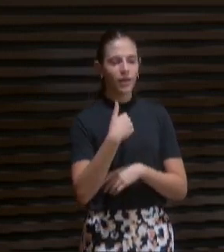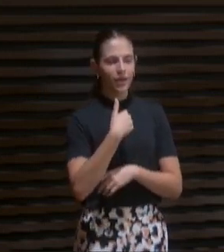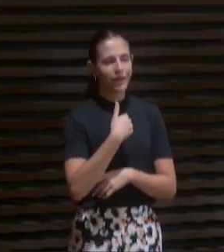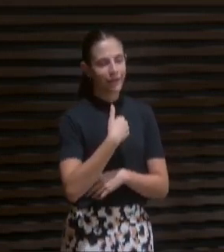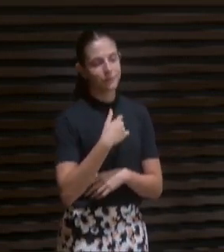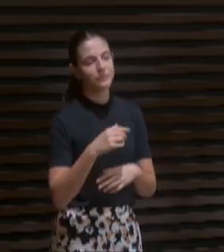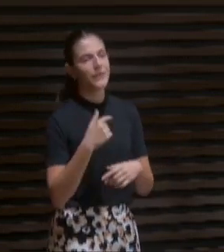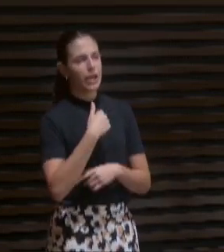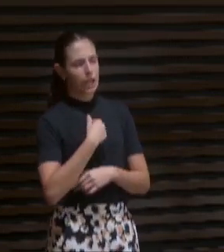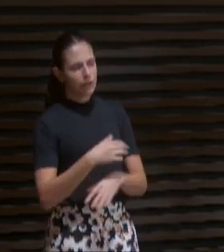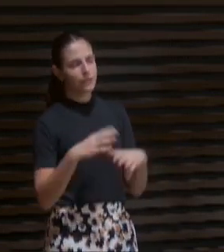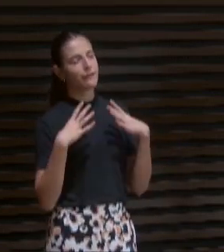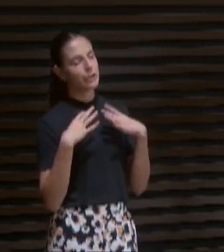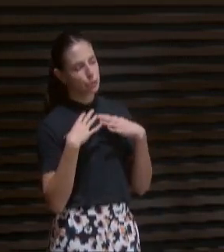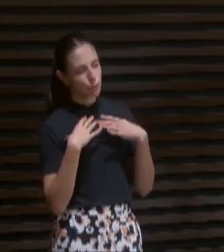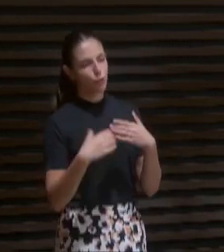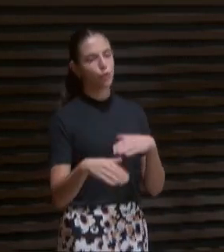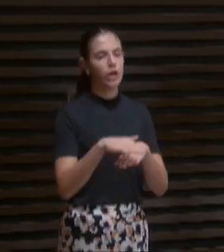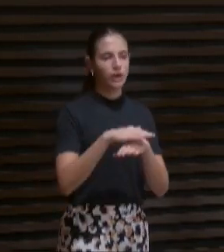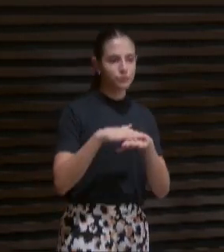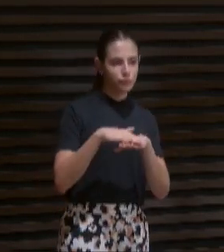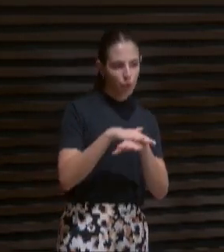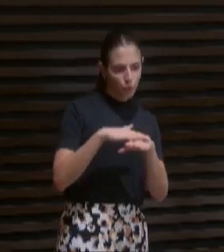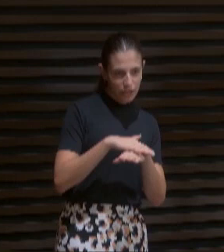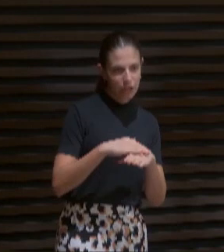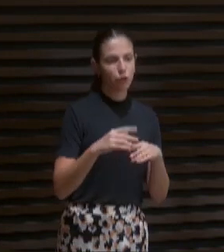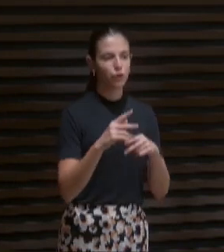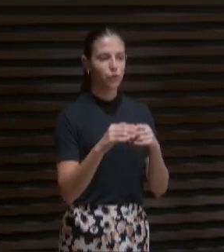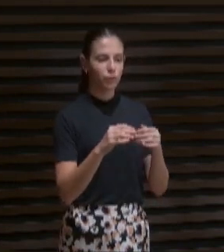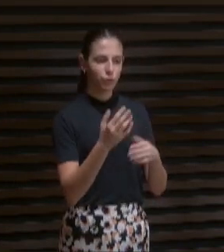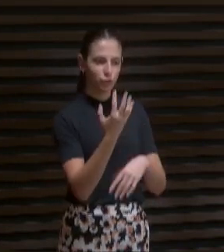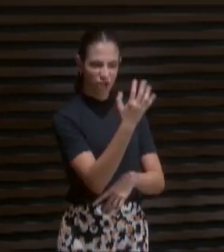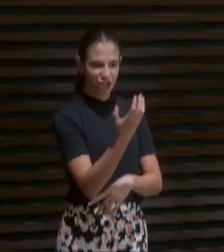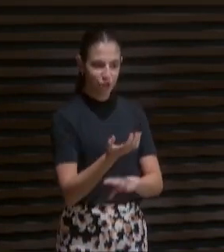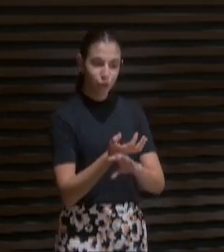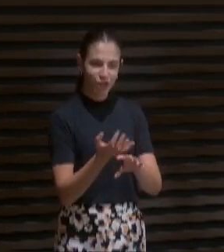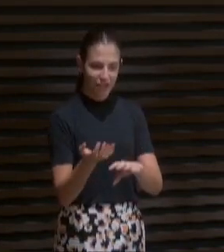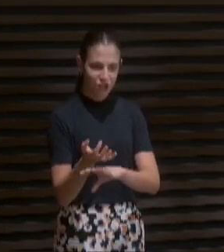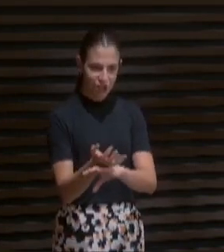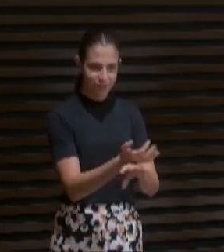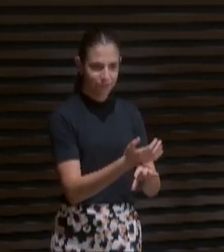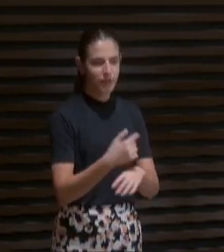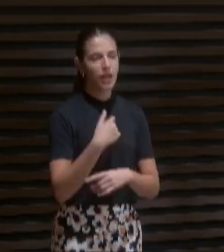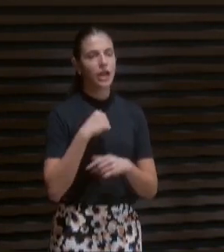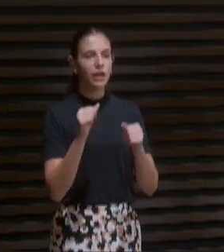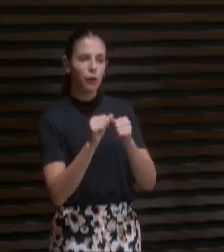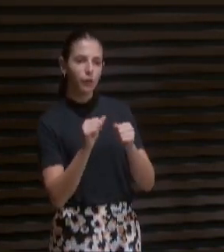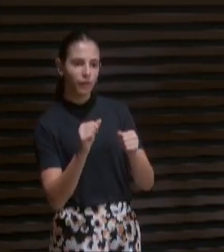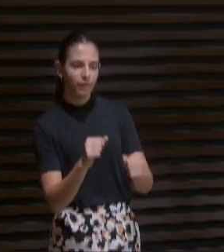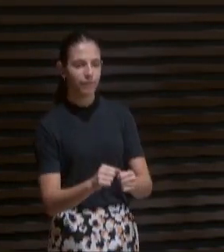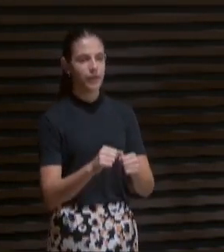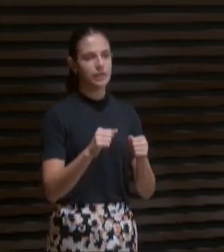me botou lá, eu botei nome, eu fiz uma taxonomia perfeita, eu pus nome em todos os animais, eu